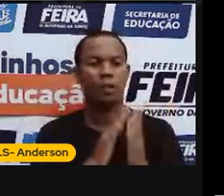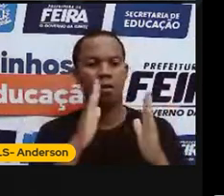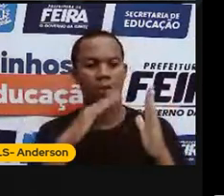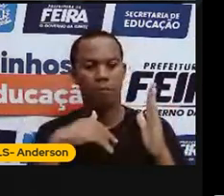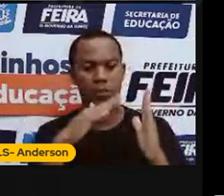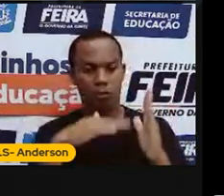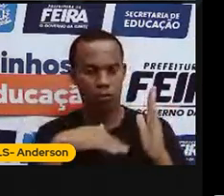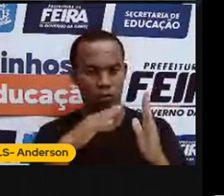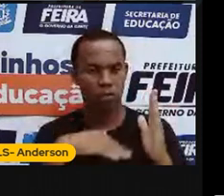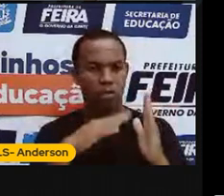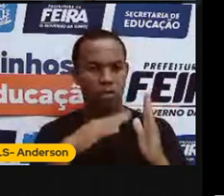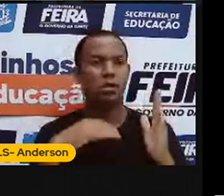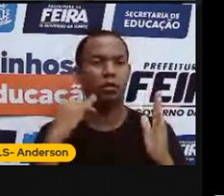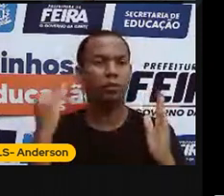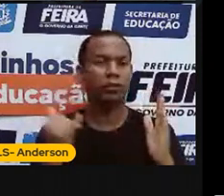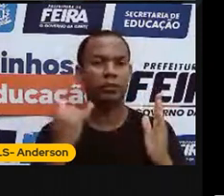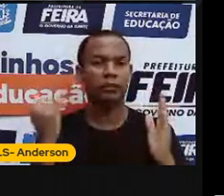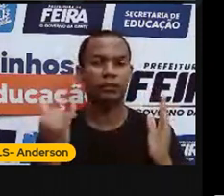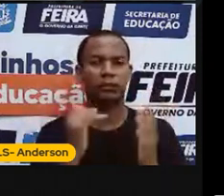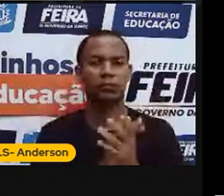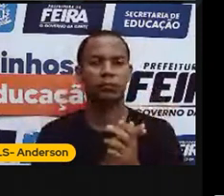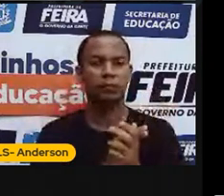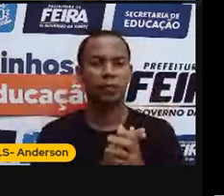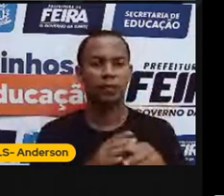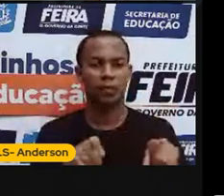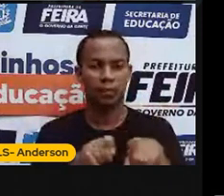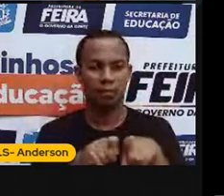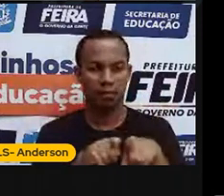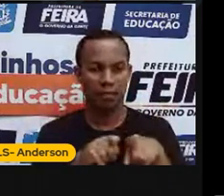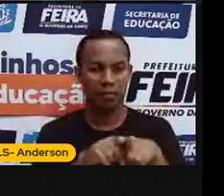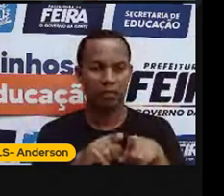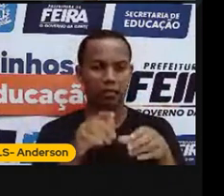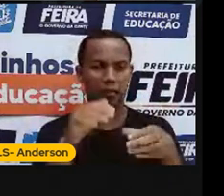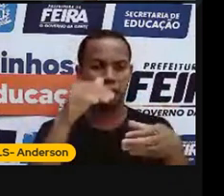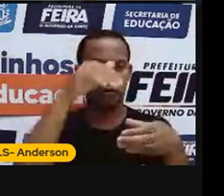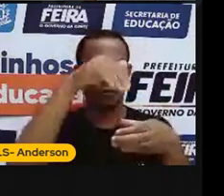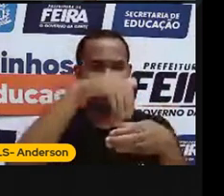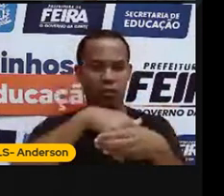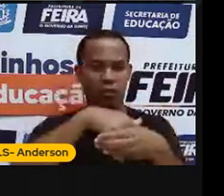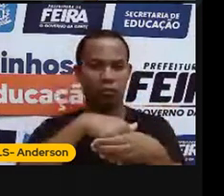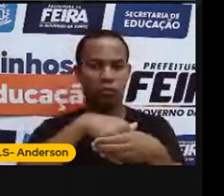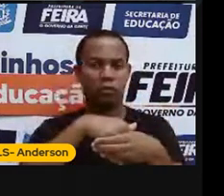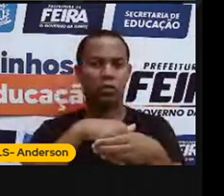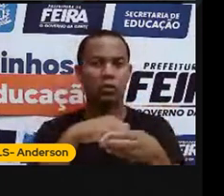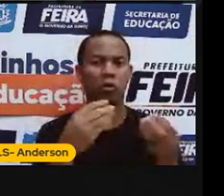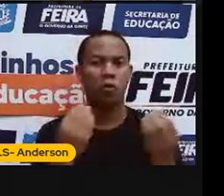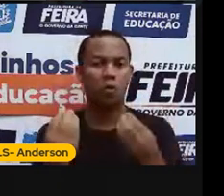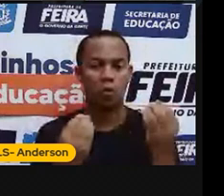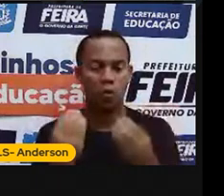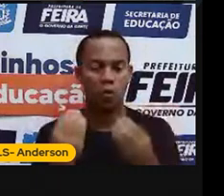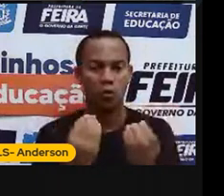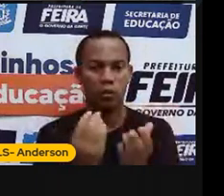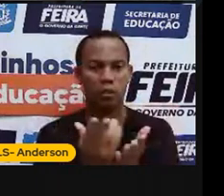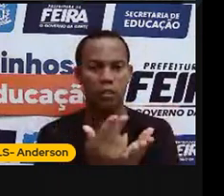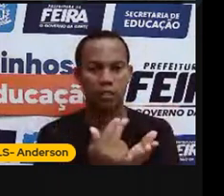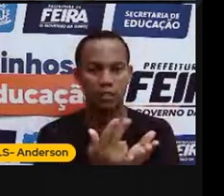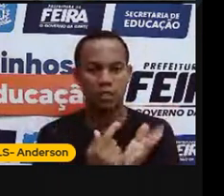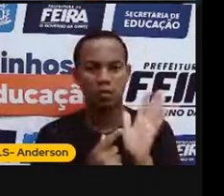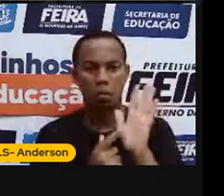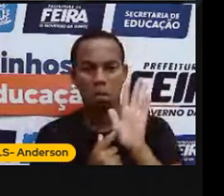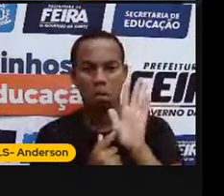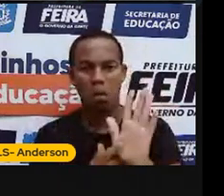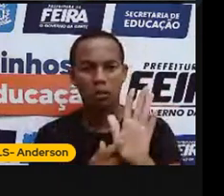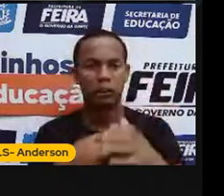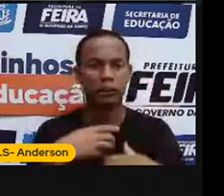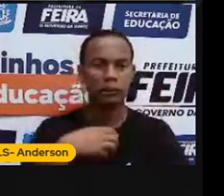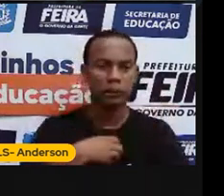também serve para isso. Bom, dentro dos rituais, né, os desenhos, eles buscam relatar momentos e